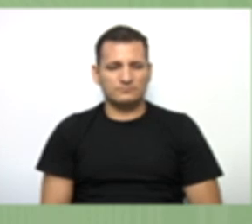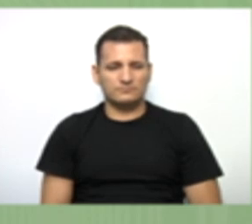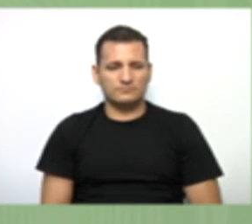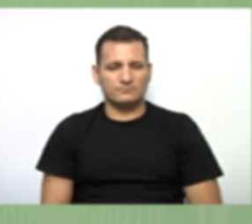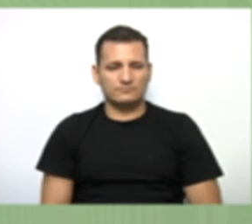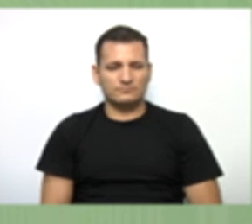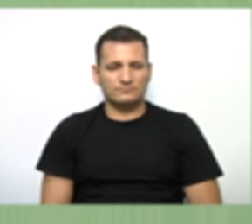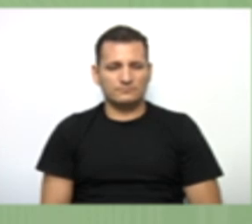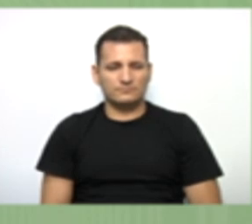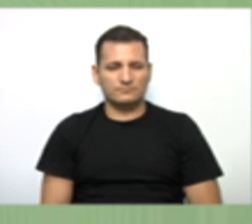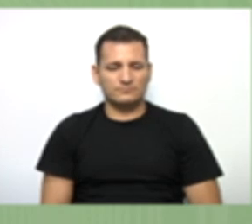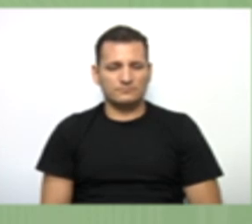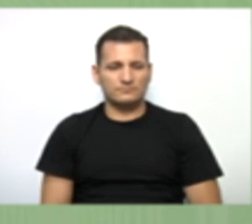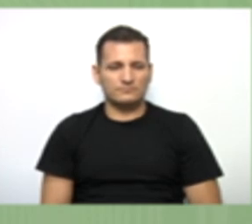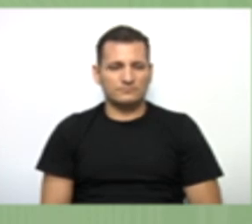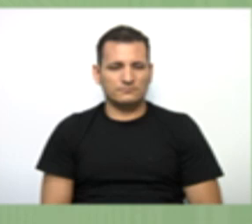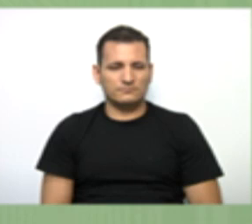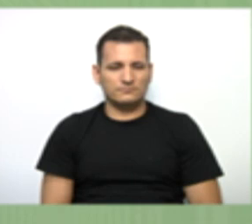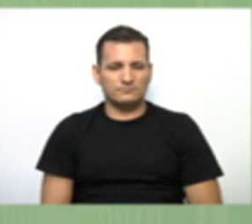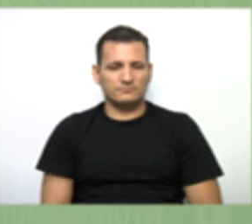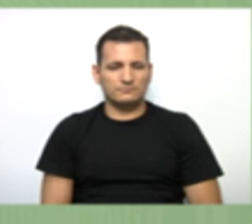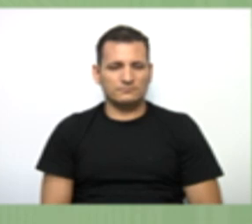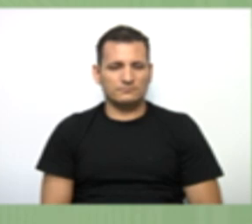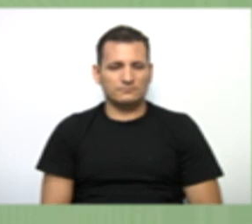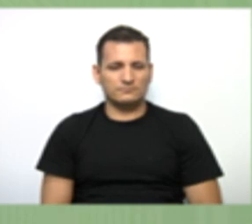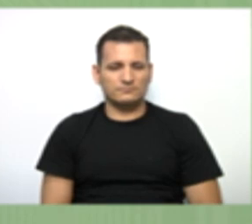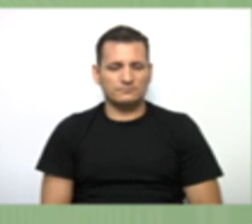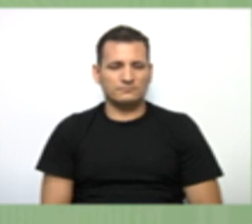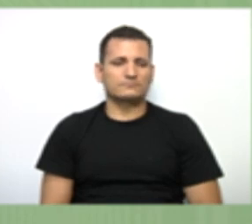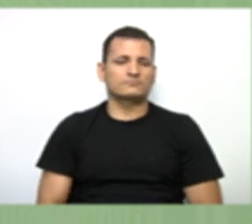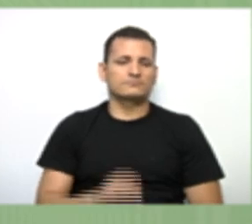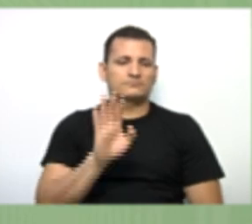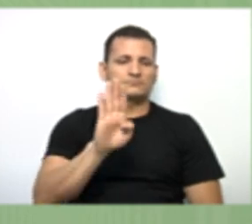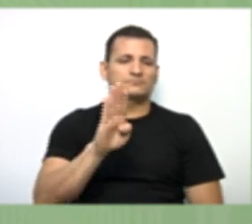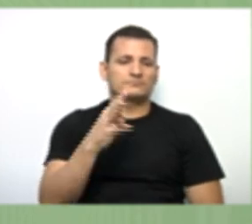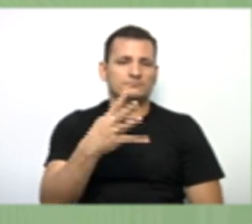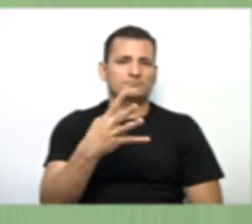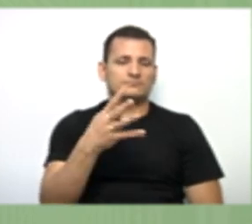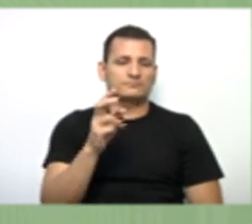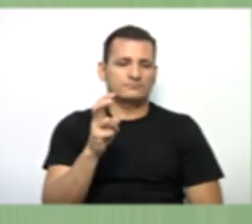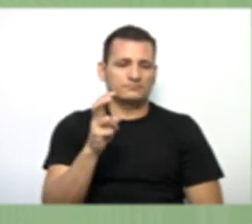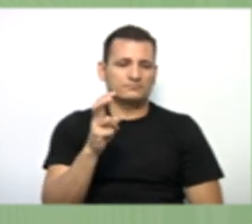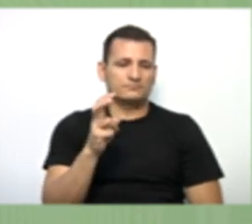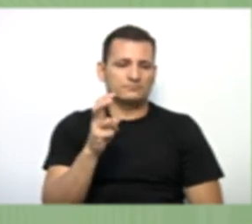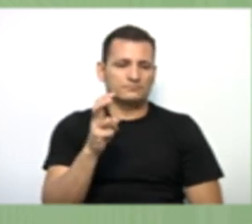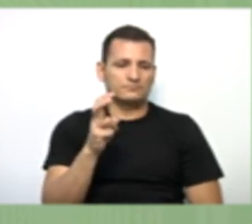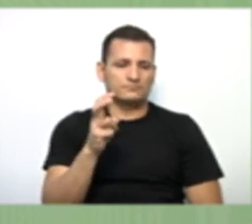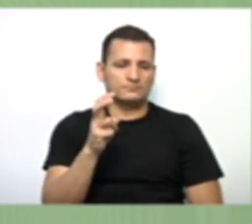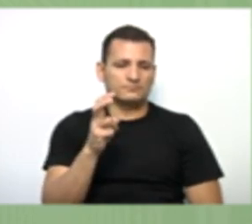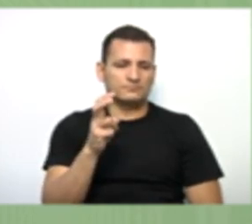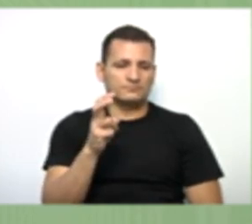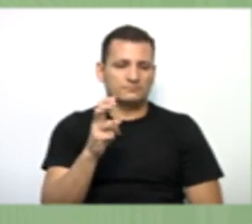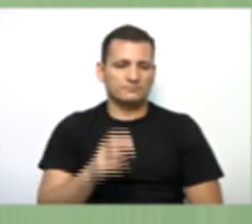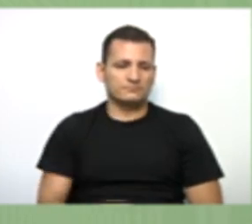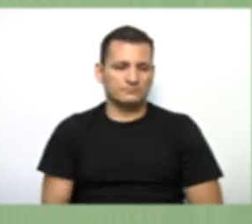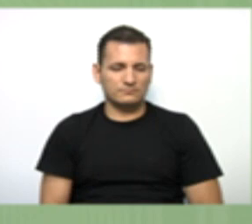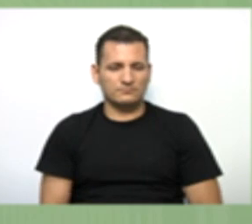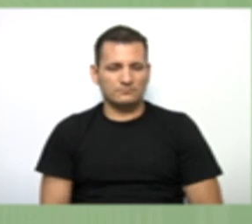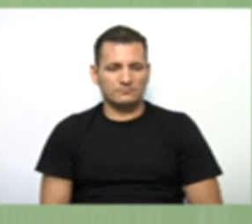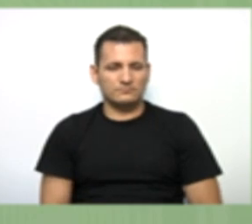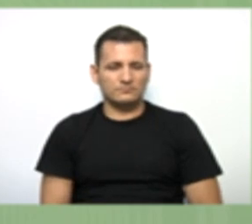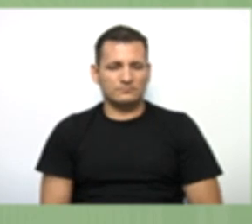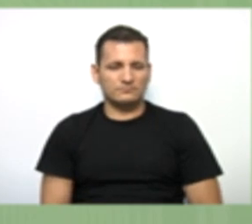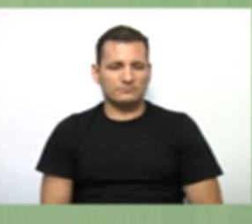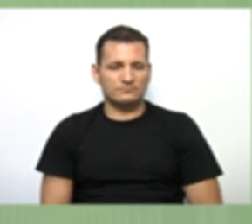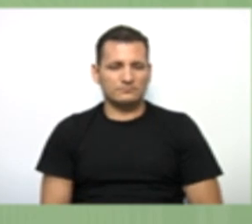E a resposta B, 45. 1, 2, 4, 8,